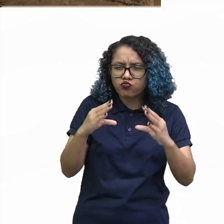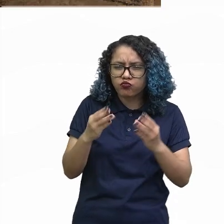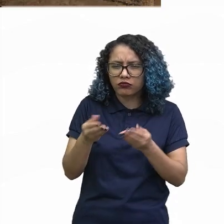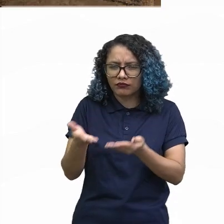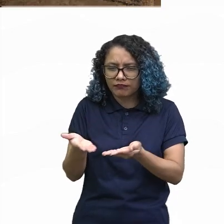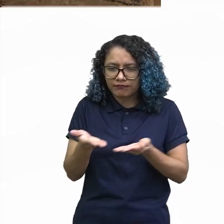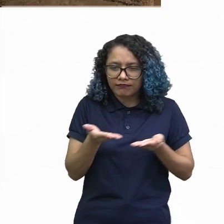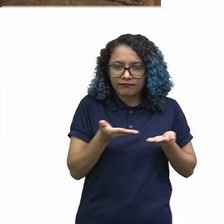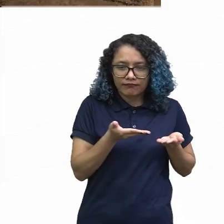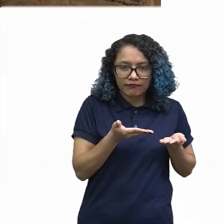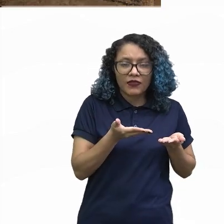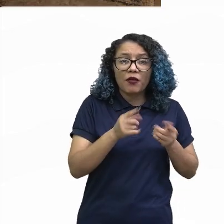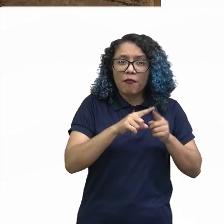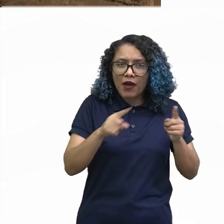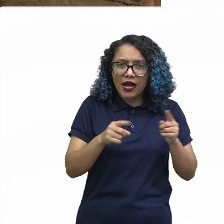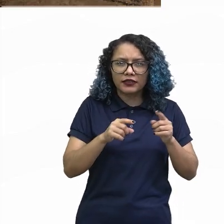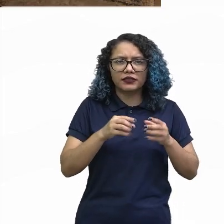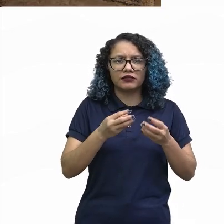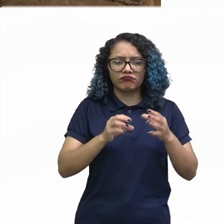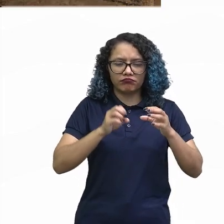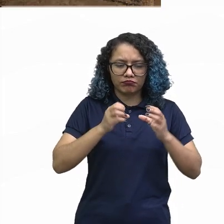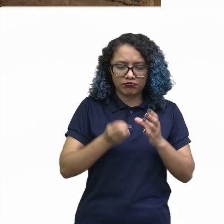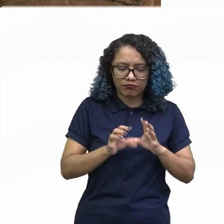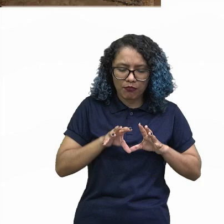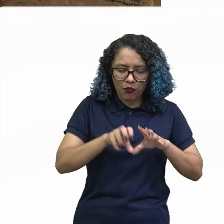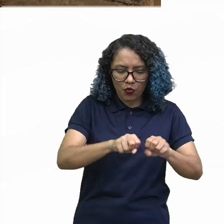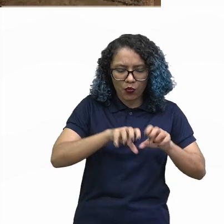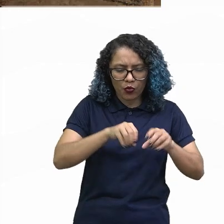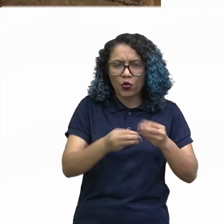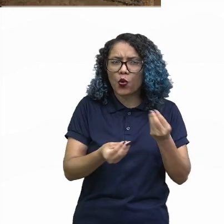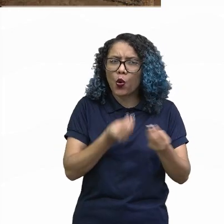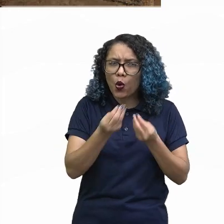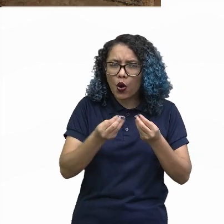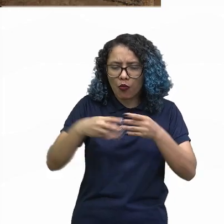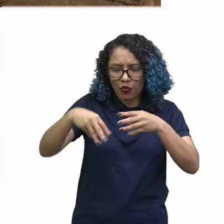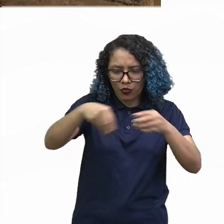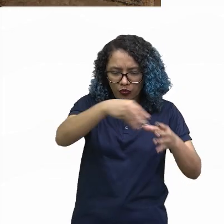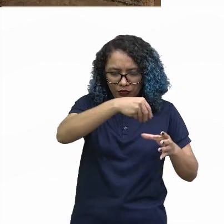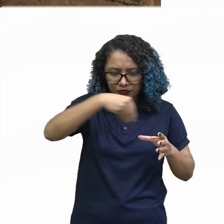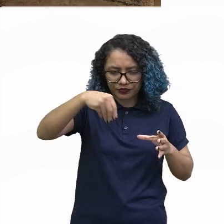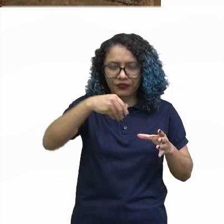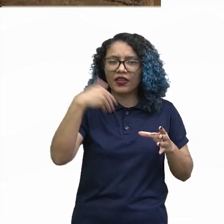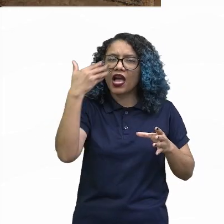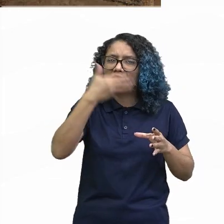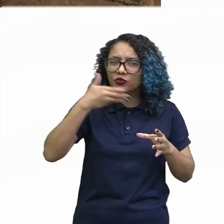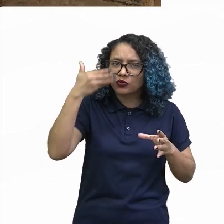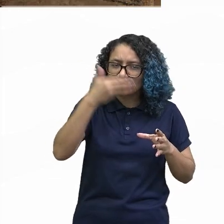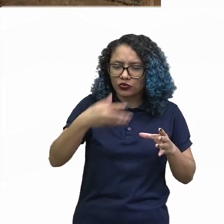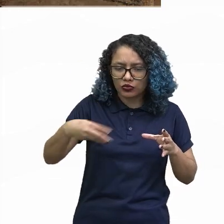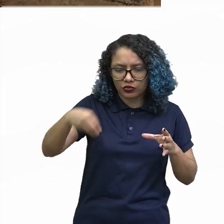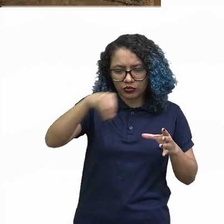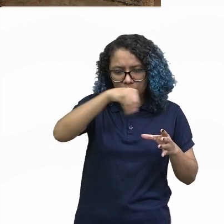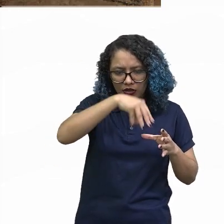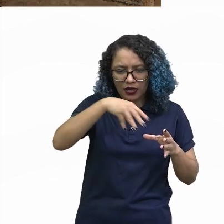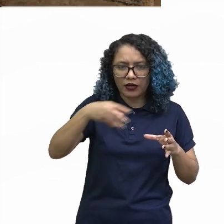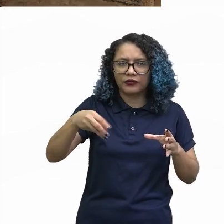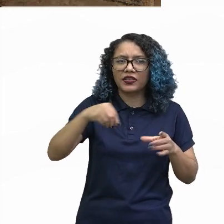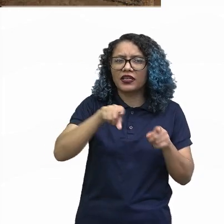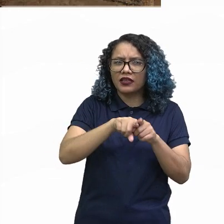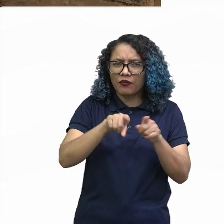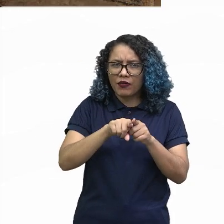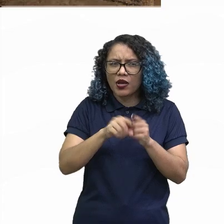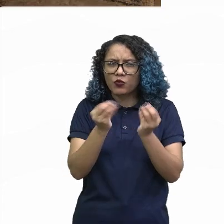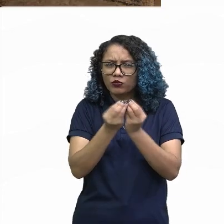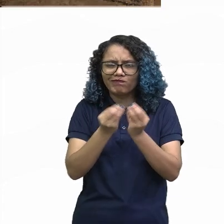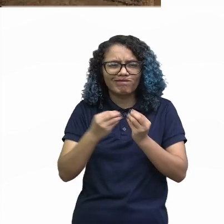o pão, o que a gente faz? A gente coloca o trigo, coloca o açúcar e coloca uma substância ali bem